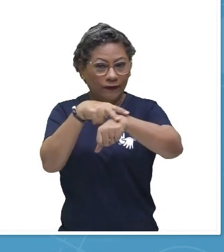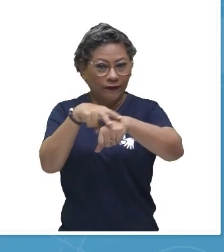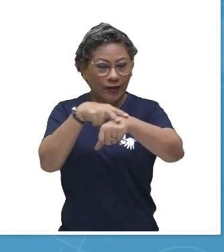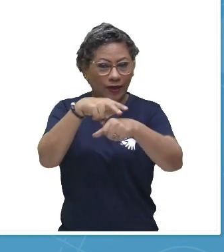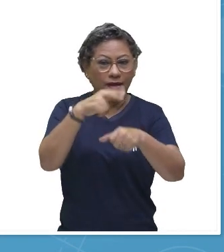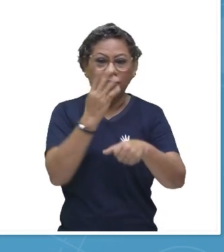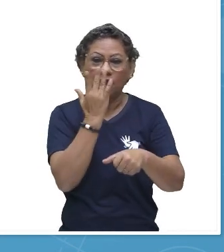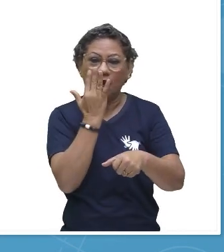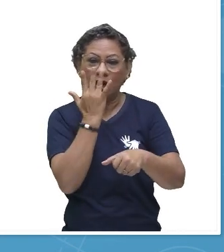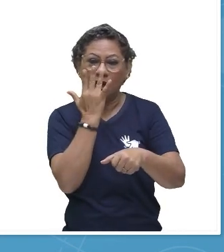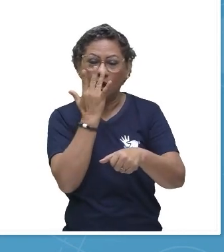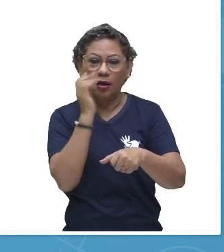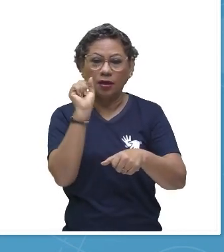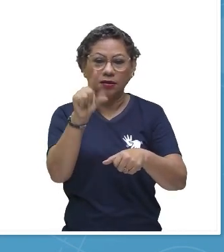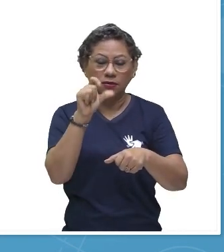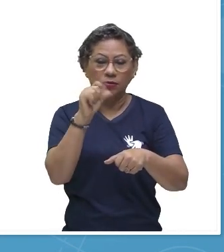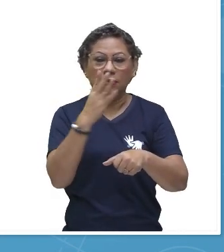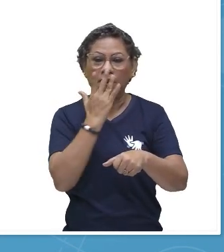da figura.